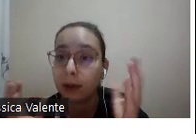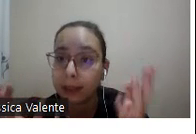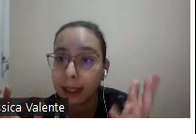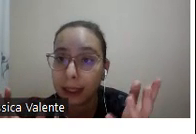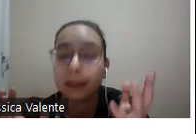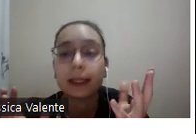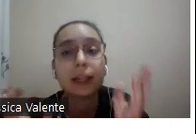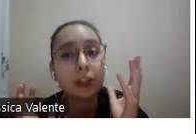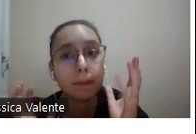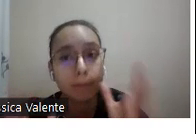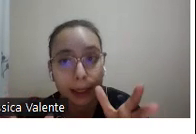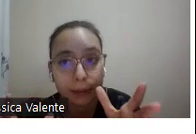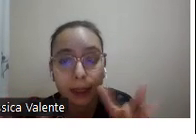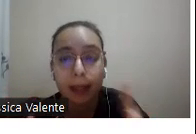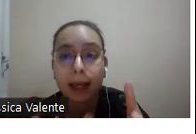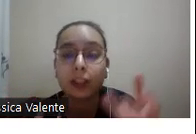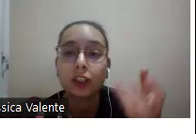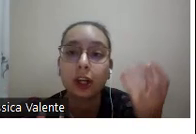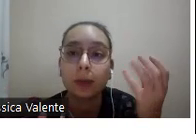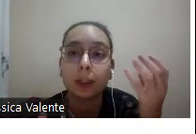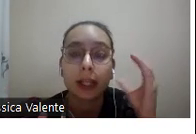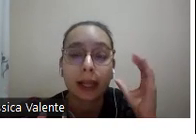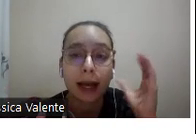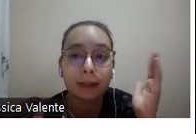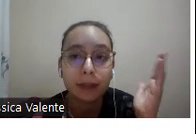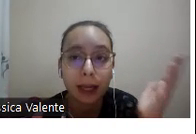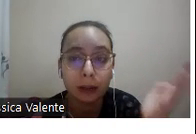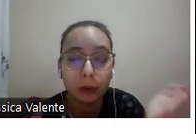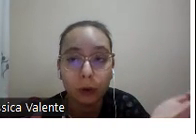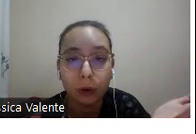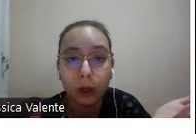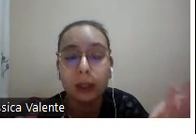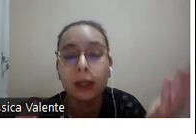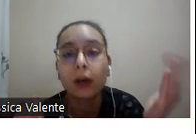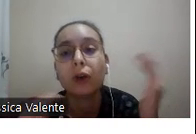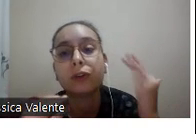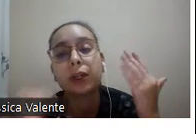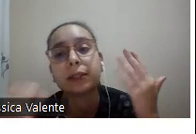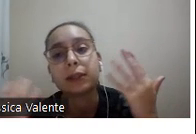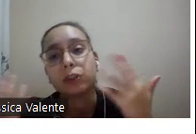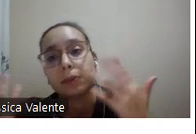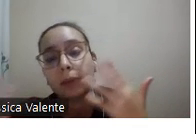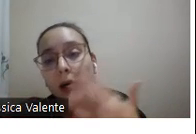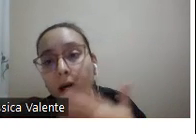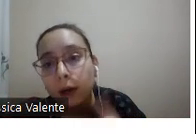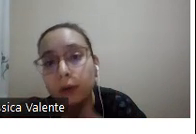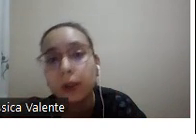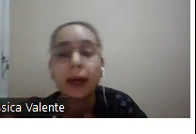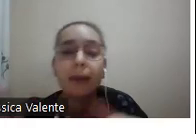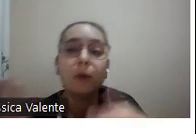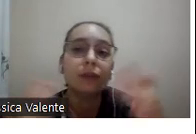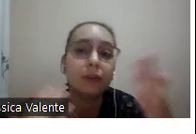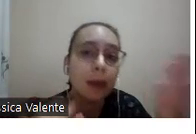Na língua brasileira de sinais também, que a gente chama de classificador, configuração de